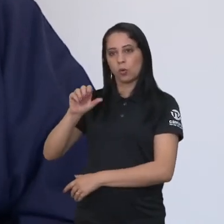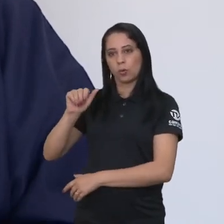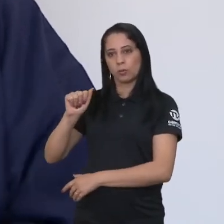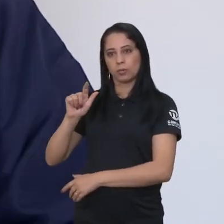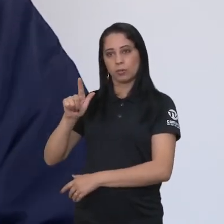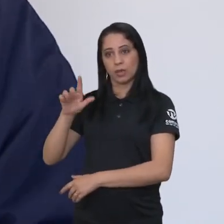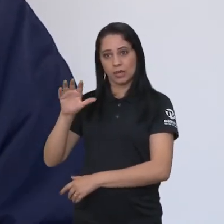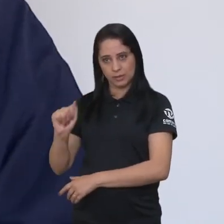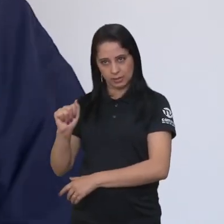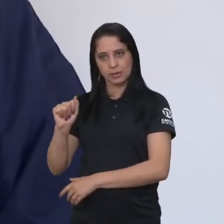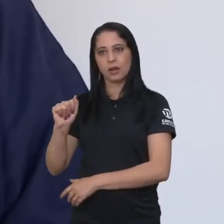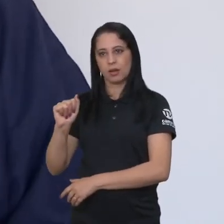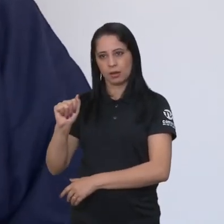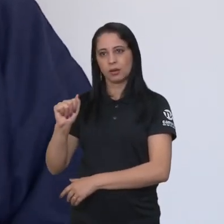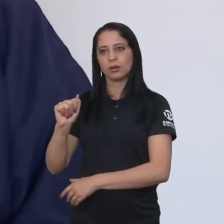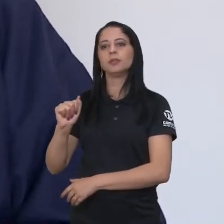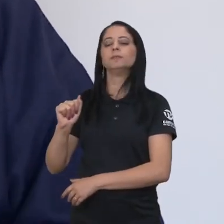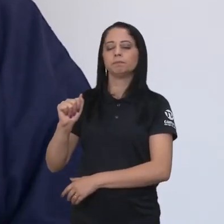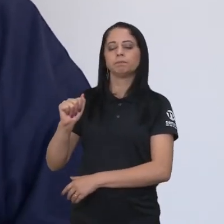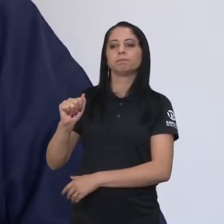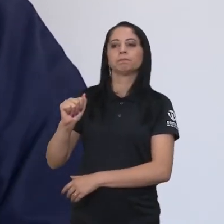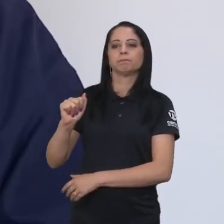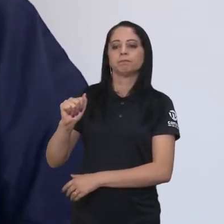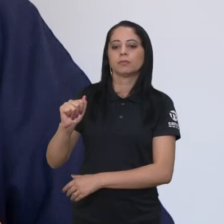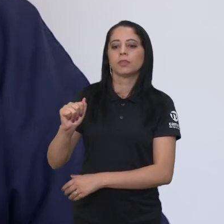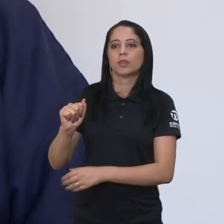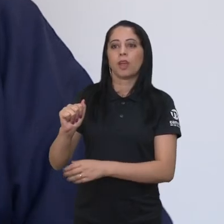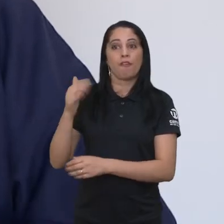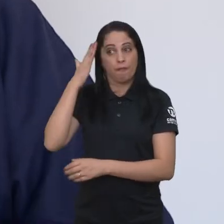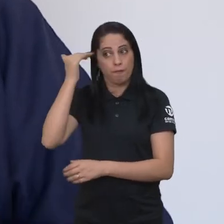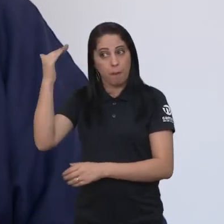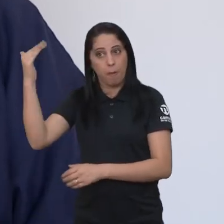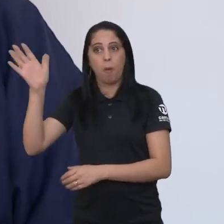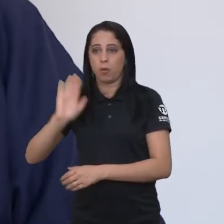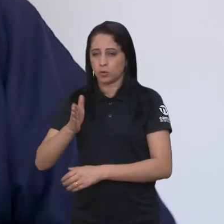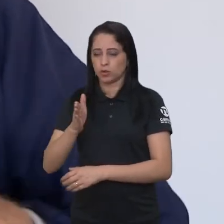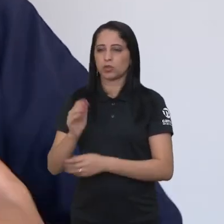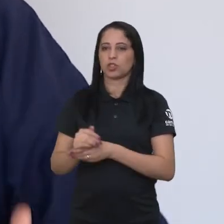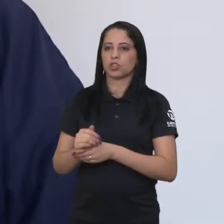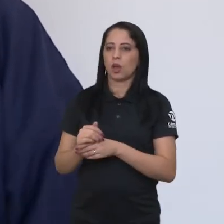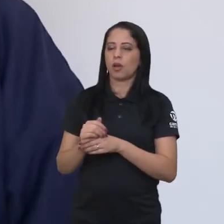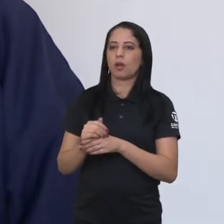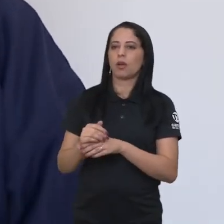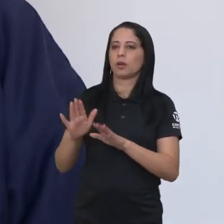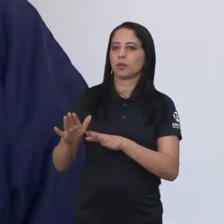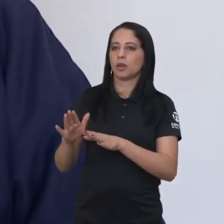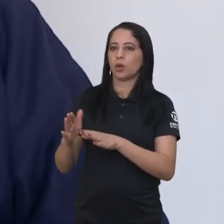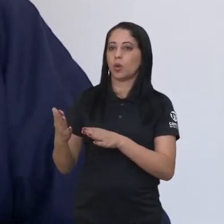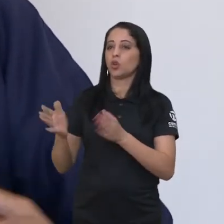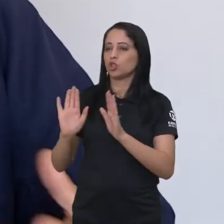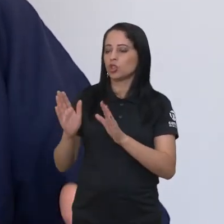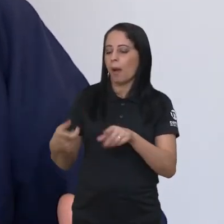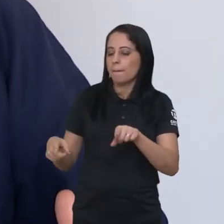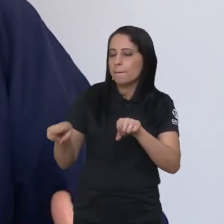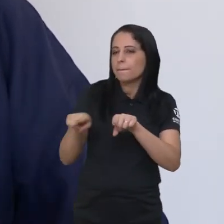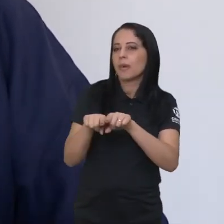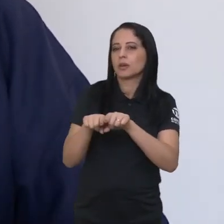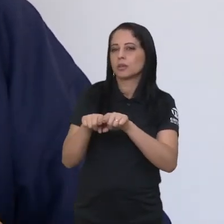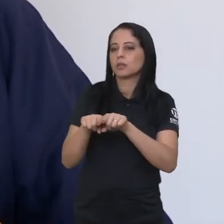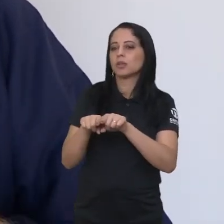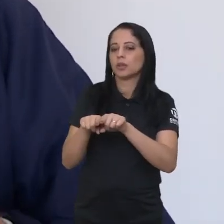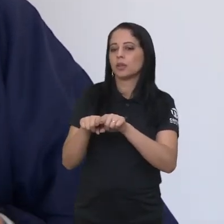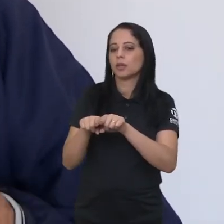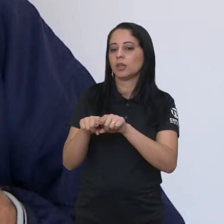Artes, Games e Animação, né, de muito sucesso, é uma franquia, está crescendo, é parceiro do Hub. Nós já atraímos uma